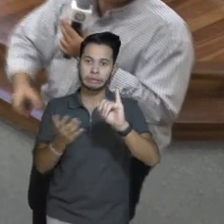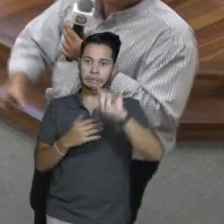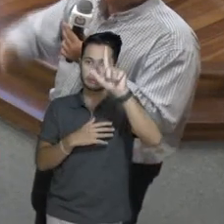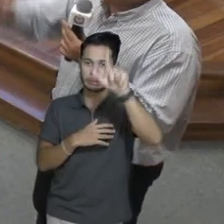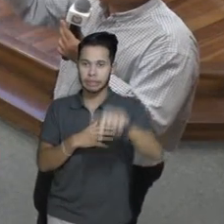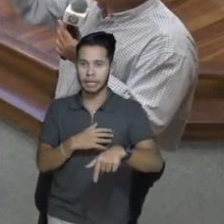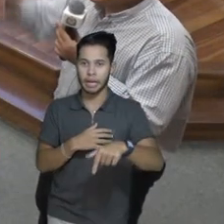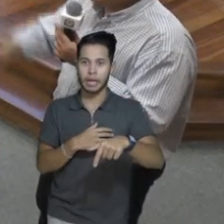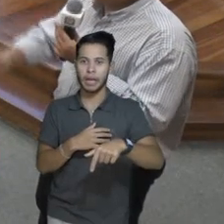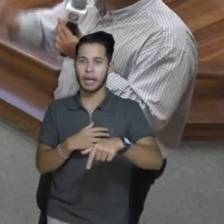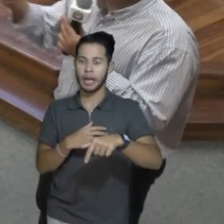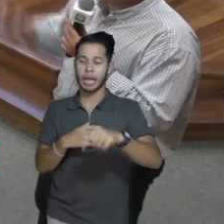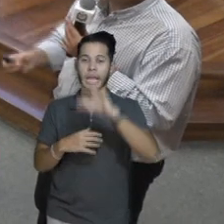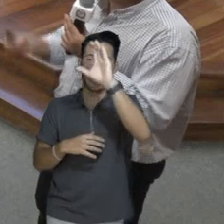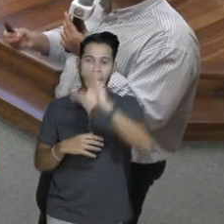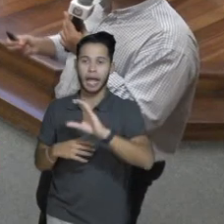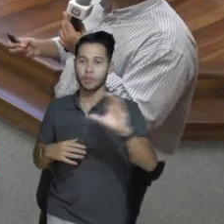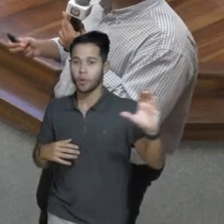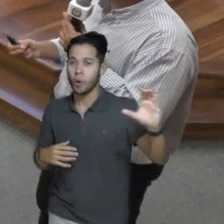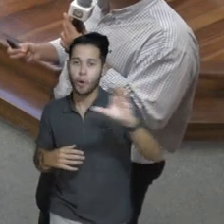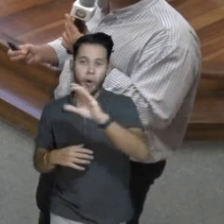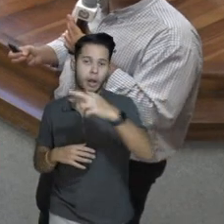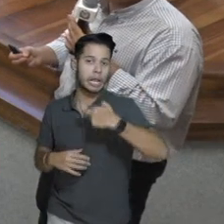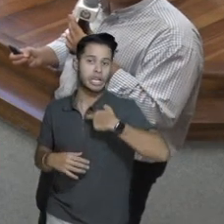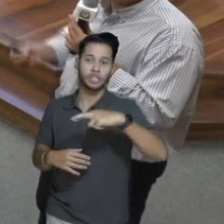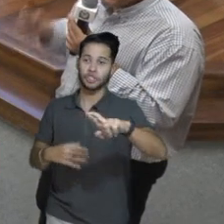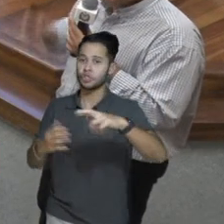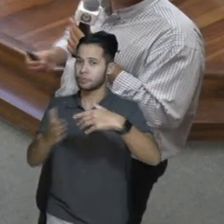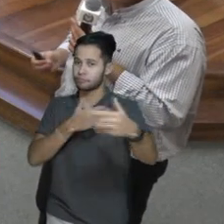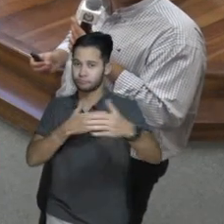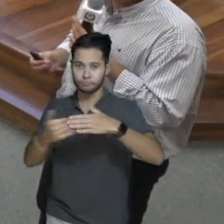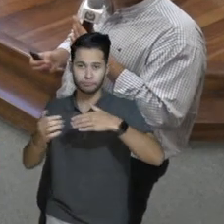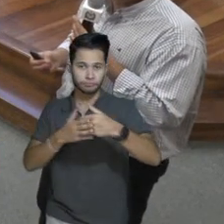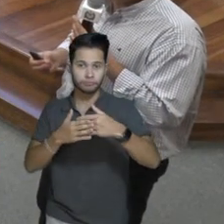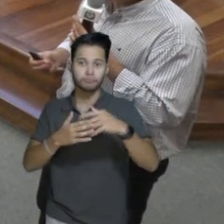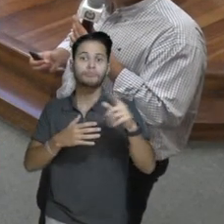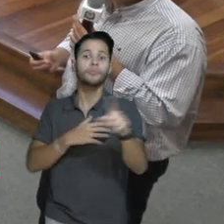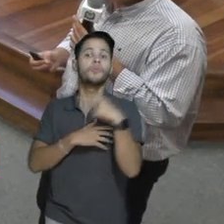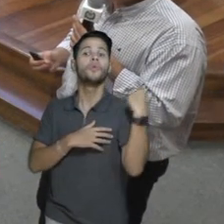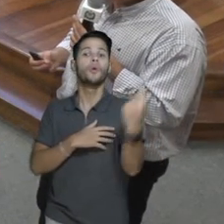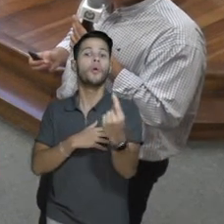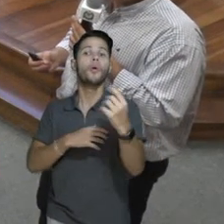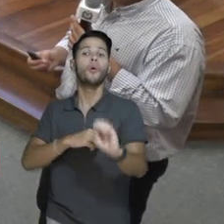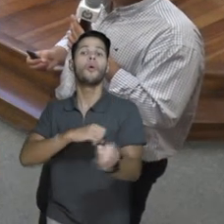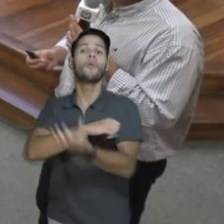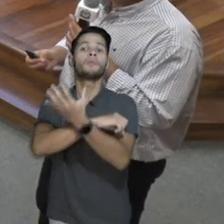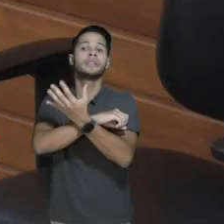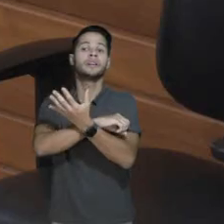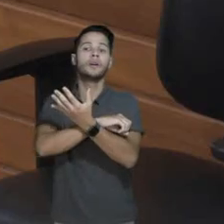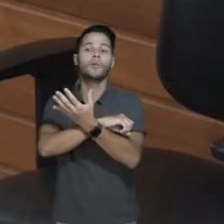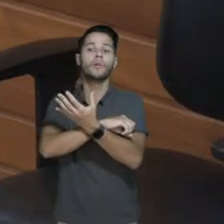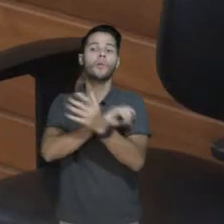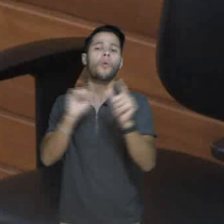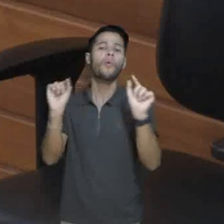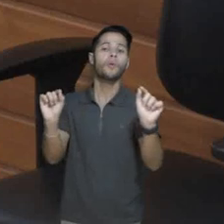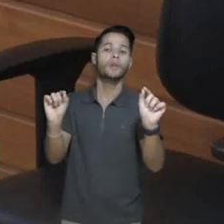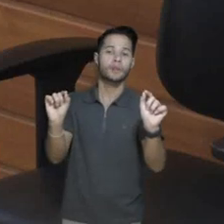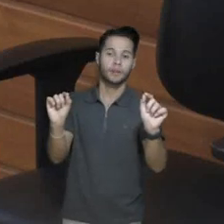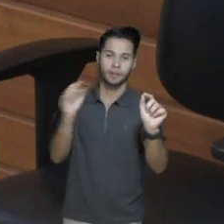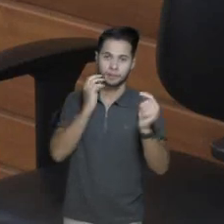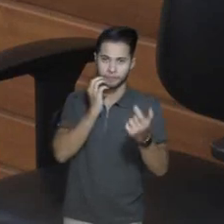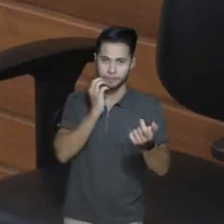católica qual é a fórmula da corrupção Universal que nós vamos ter a corrupção clí Robert